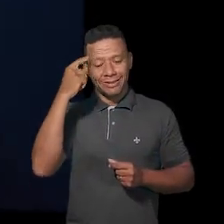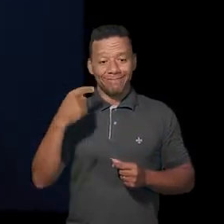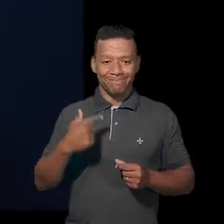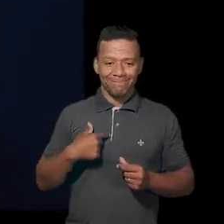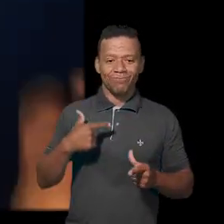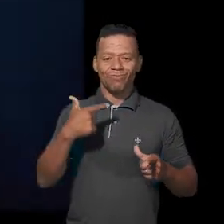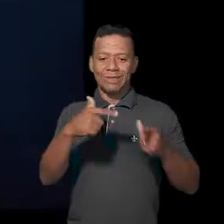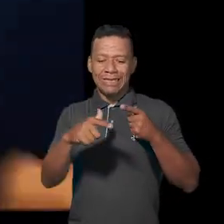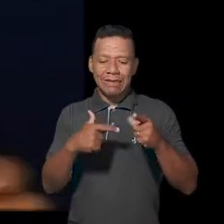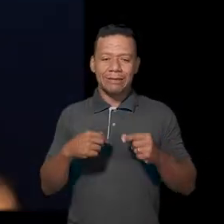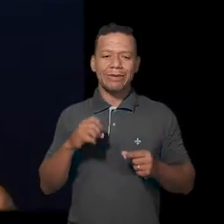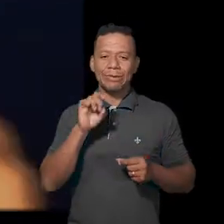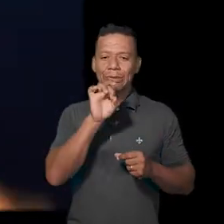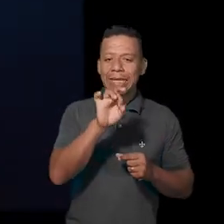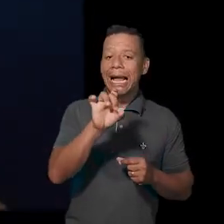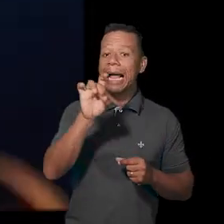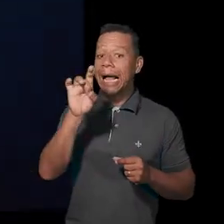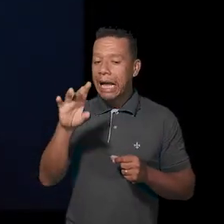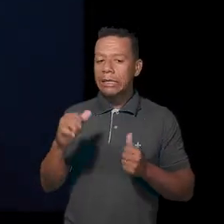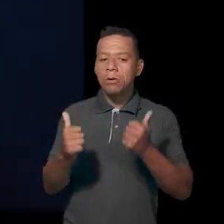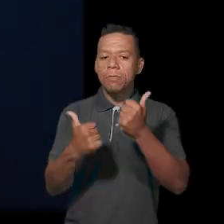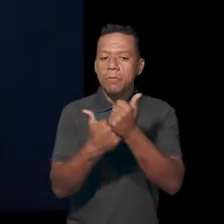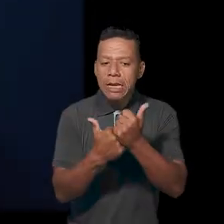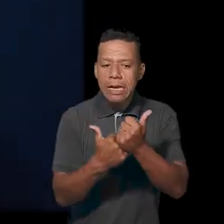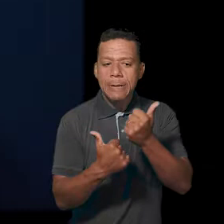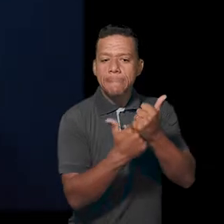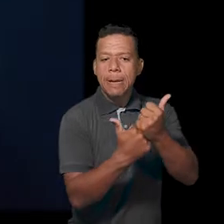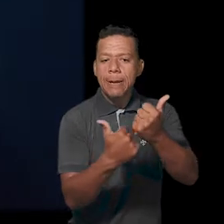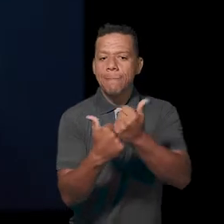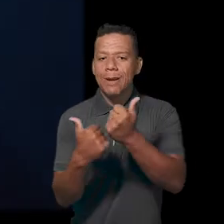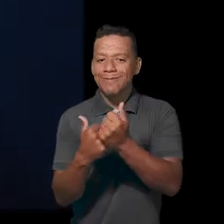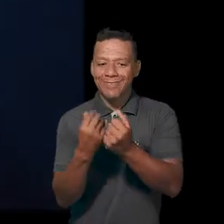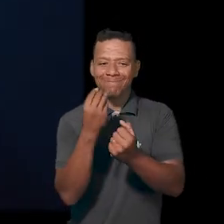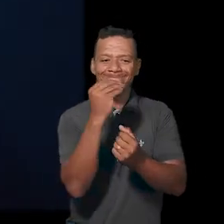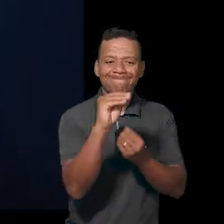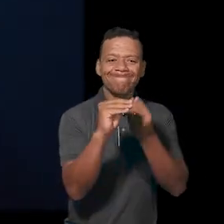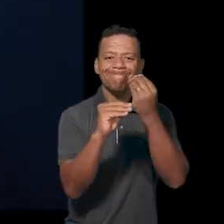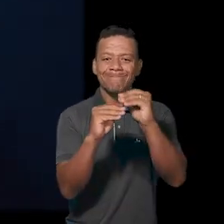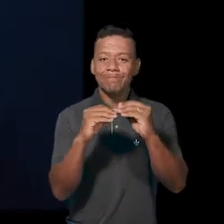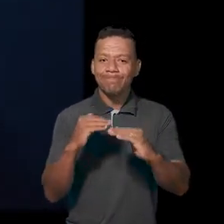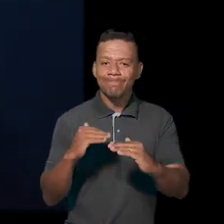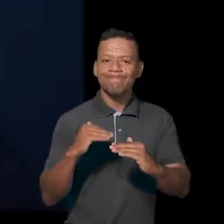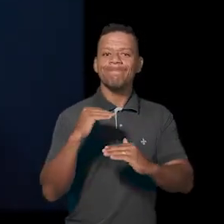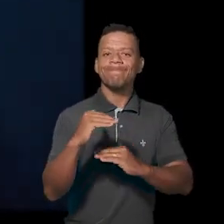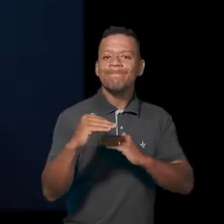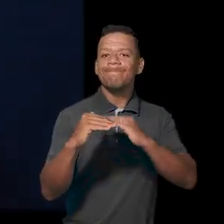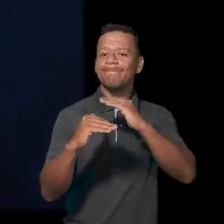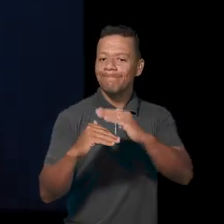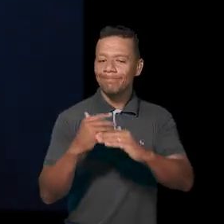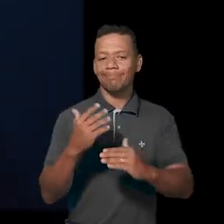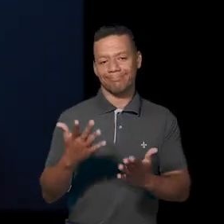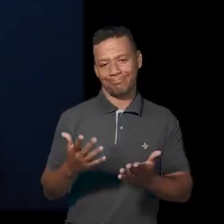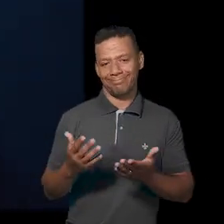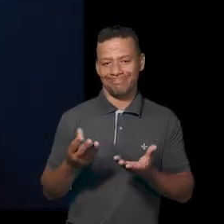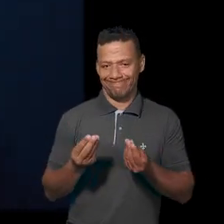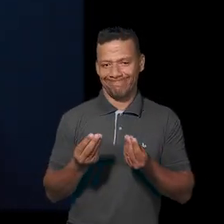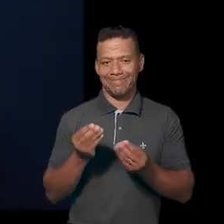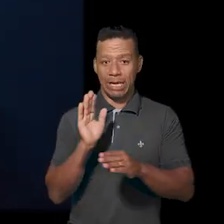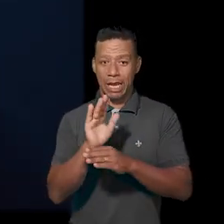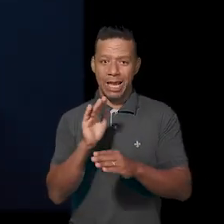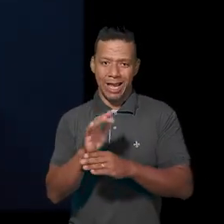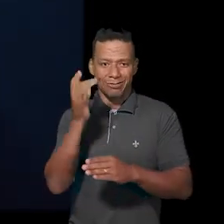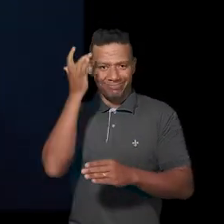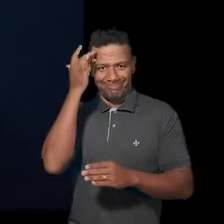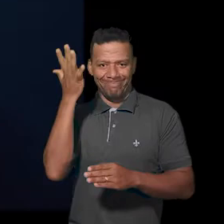de formiguinha que a gente vai fazendo aqui e ali, que poderia ser um pouco mais fácil